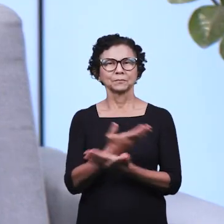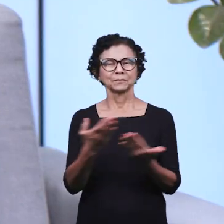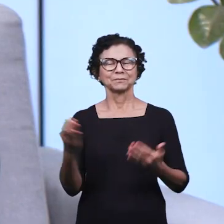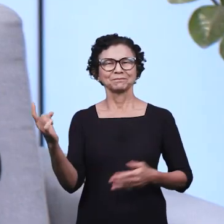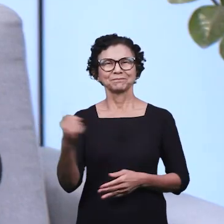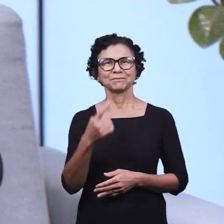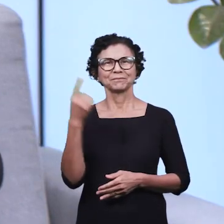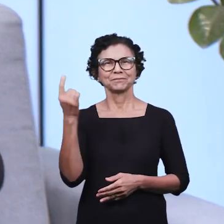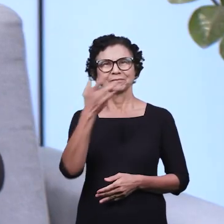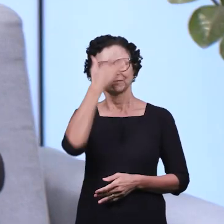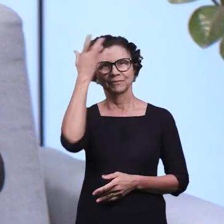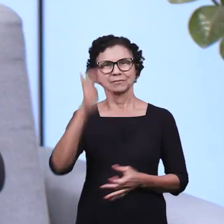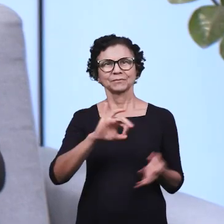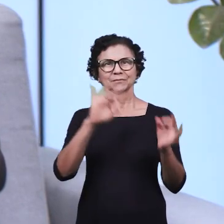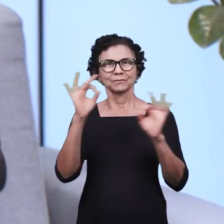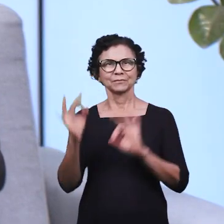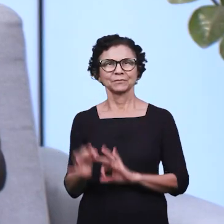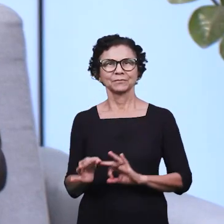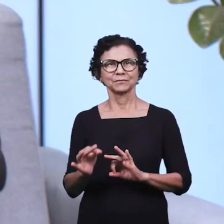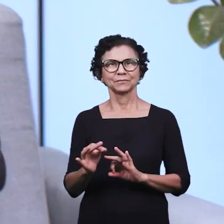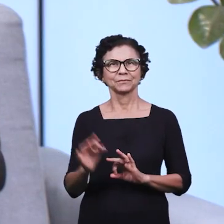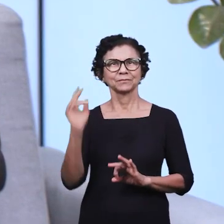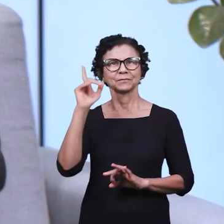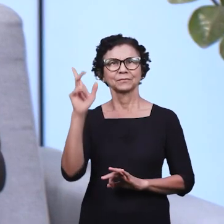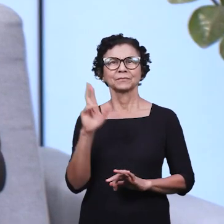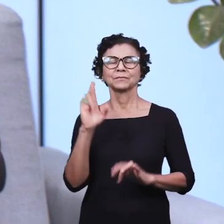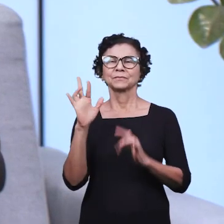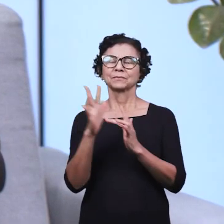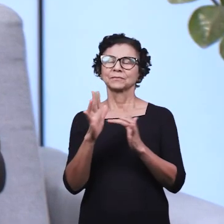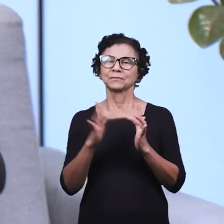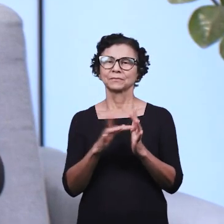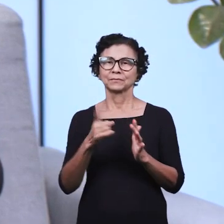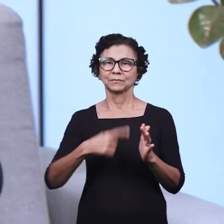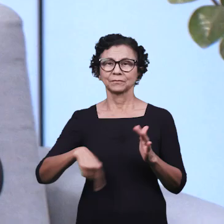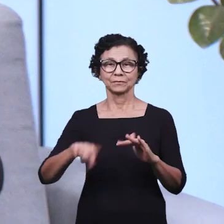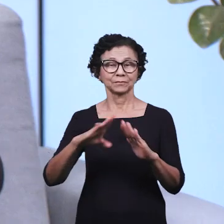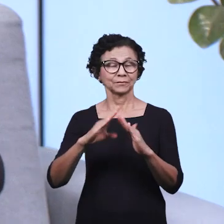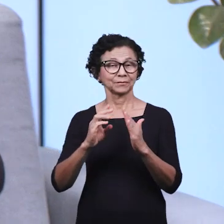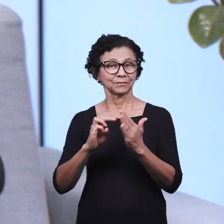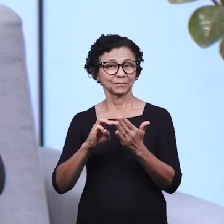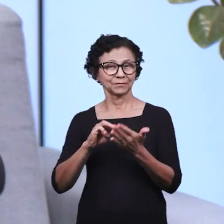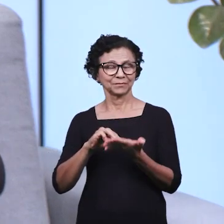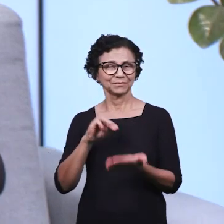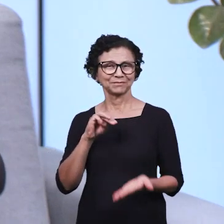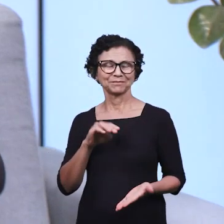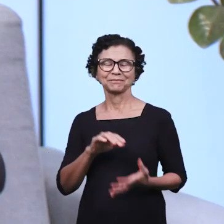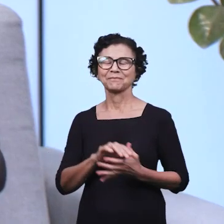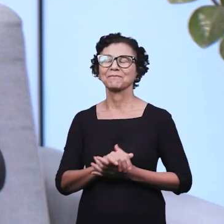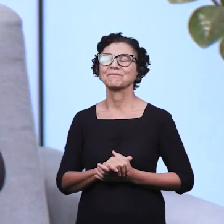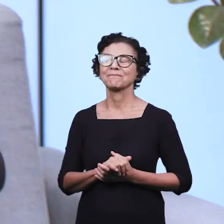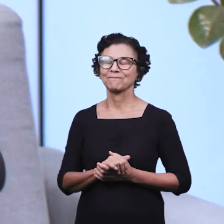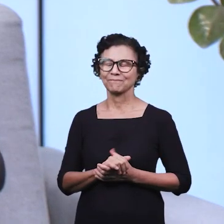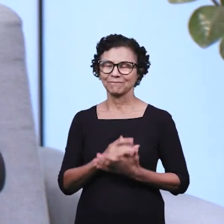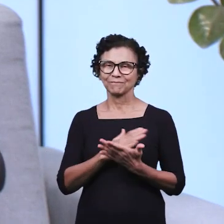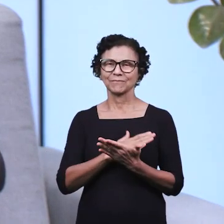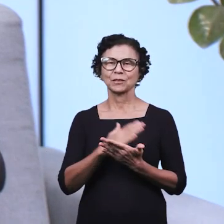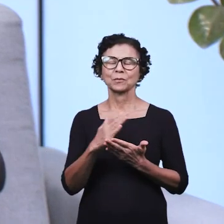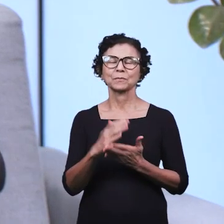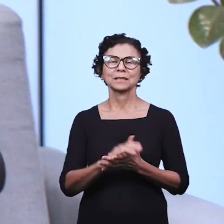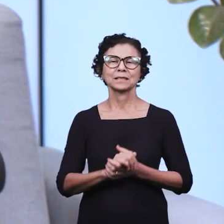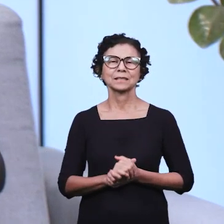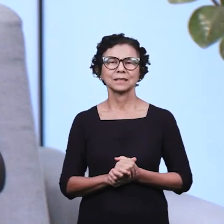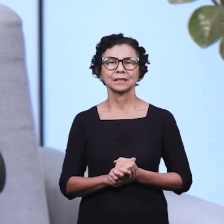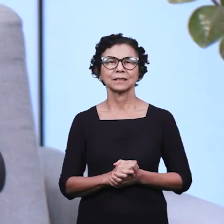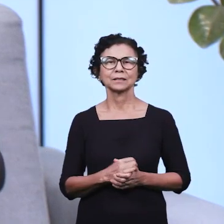Eu saúdo todos aqueles que nos assistem com a paz do Senhor Jesus. Nós somos a Igreja Cristã Maranata. Estamos começando mais